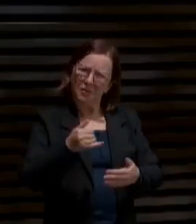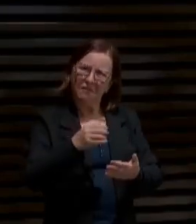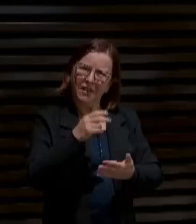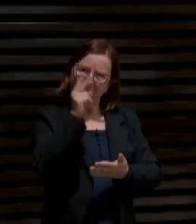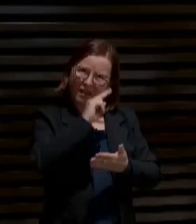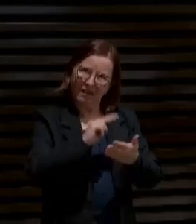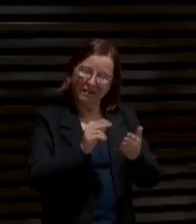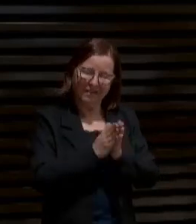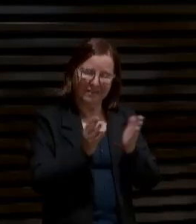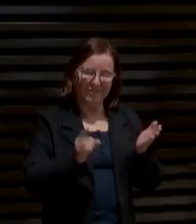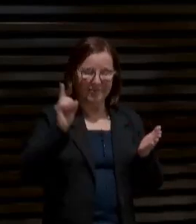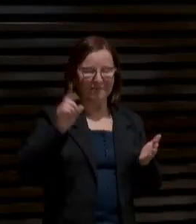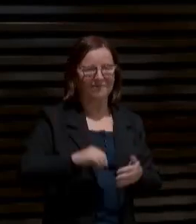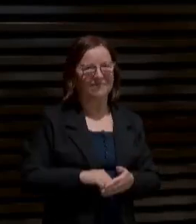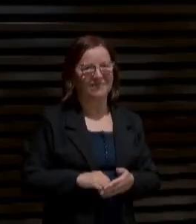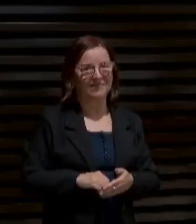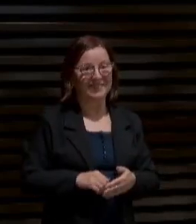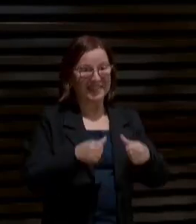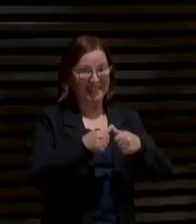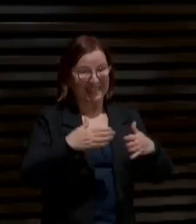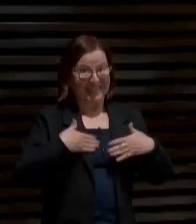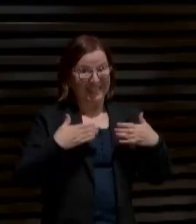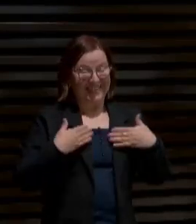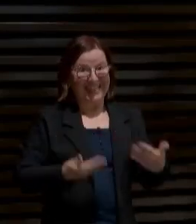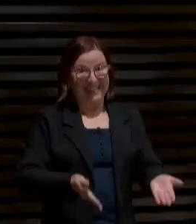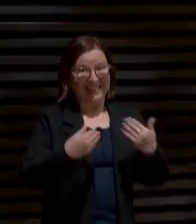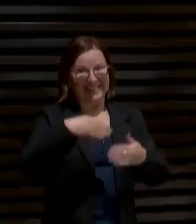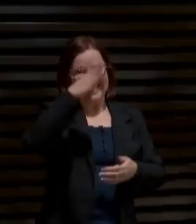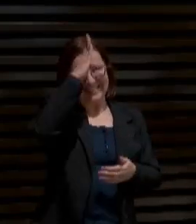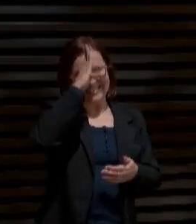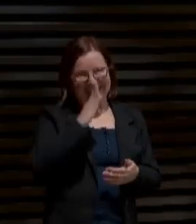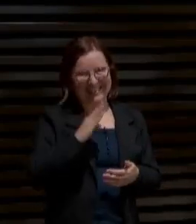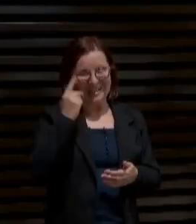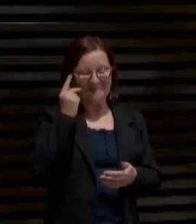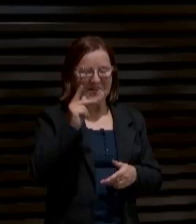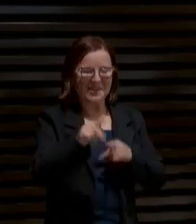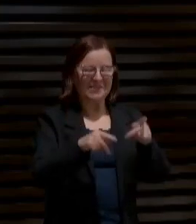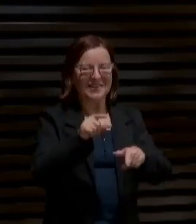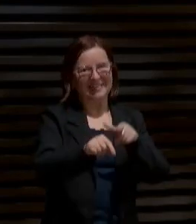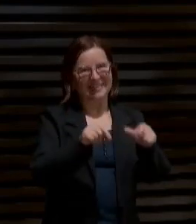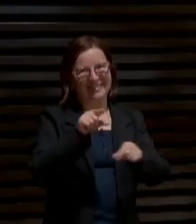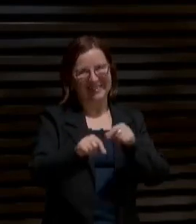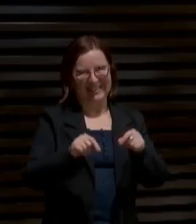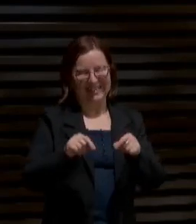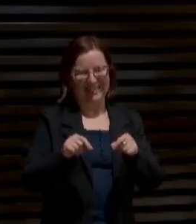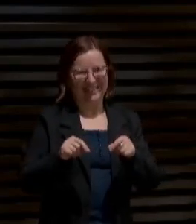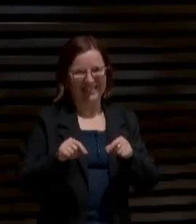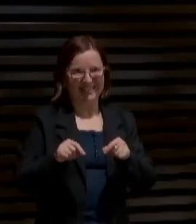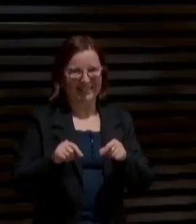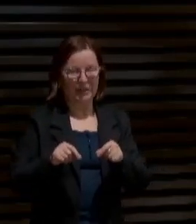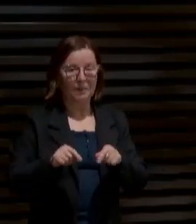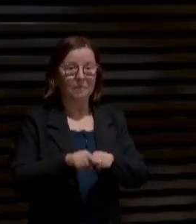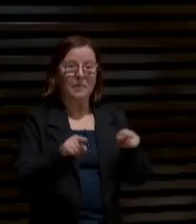esse privilégio foi outorgado gratuitamente aos eleitos mas teve um custo altíssimo